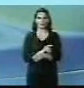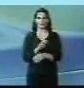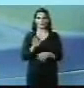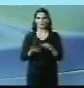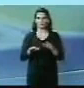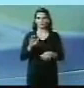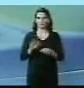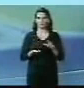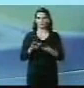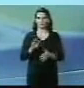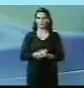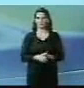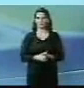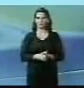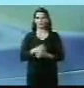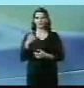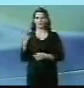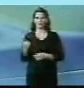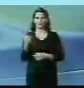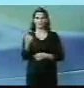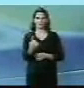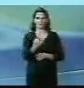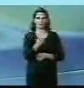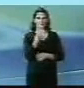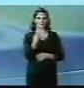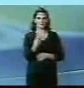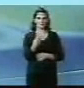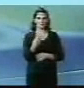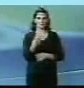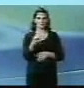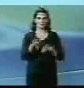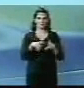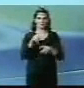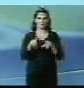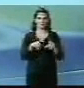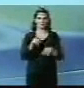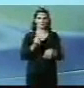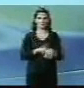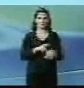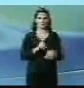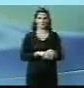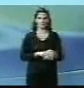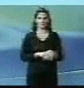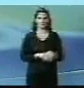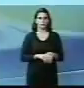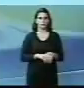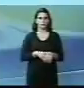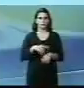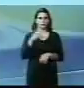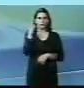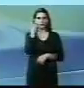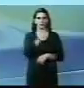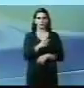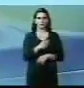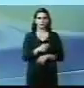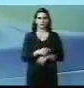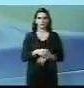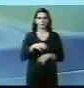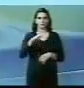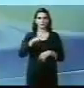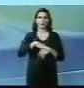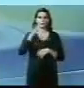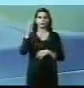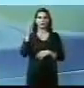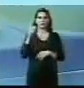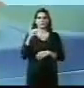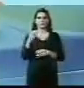balancear isso aí, cada um dos 3, em um determinado momento, pode utilizar praticamente a capacidade máxima desse canal. Por